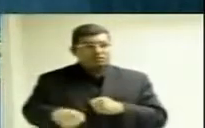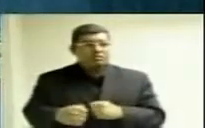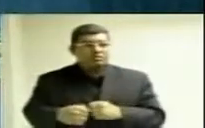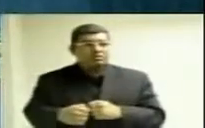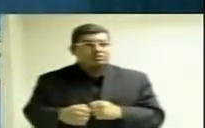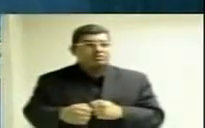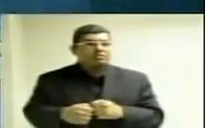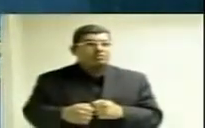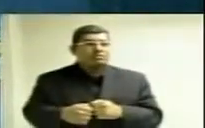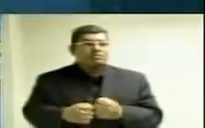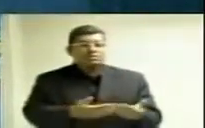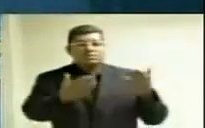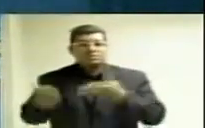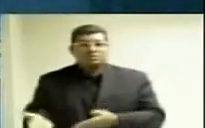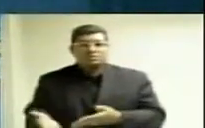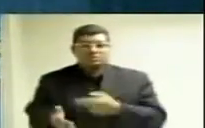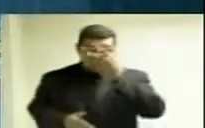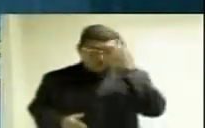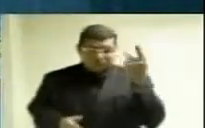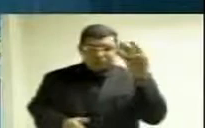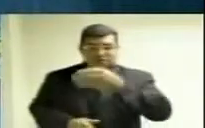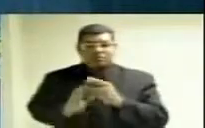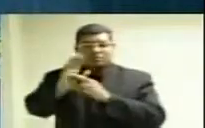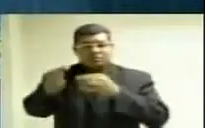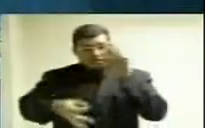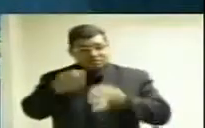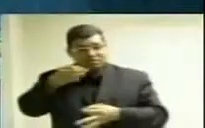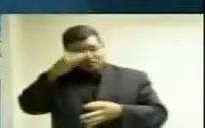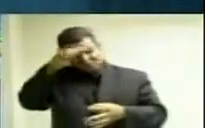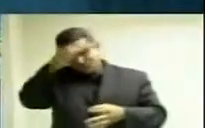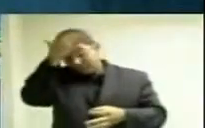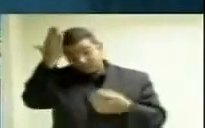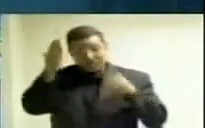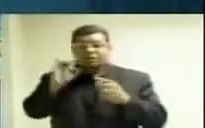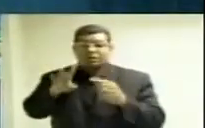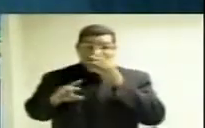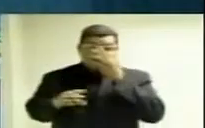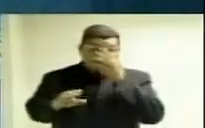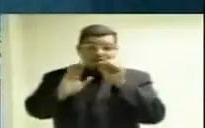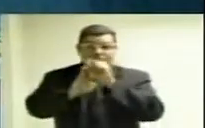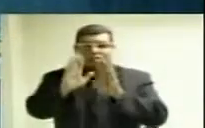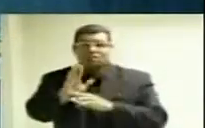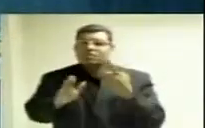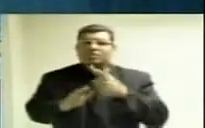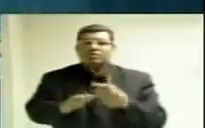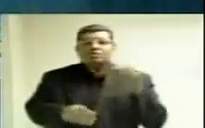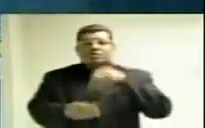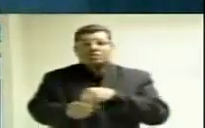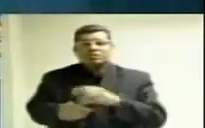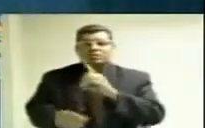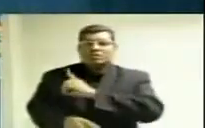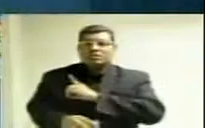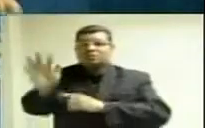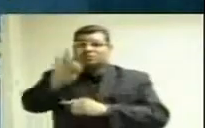preciso que a presença de alguém à frente da Secretaria de Justiça não seja simbólica. Não adianta colocar um